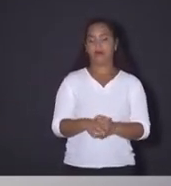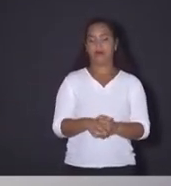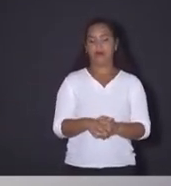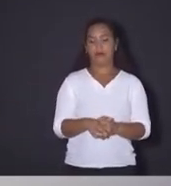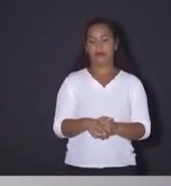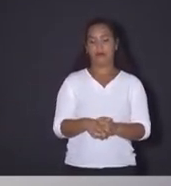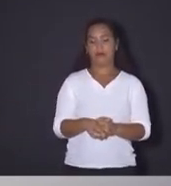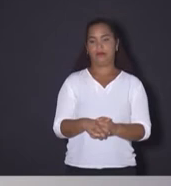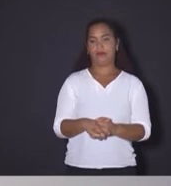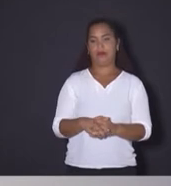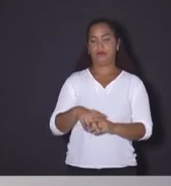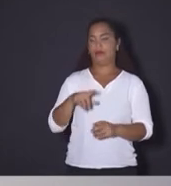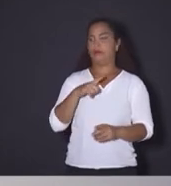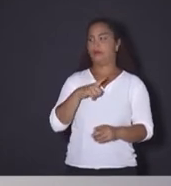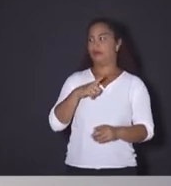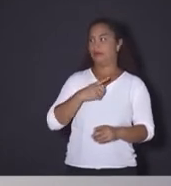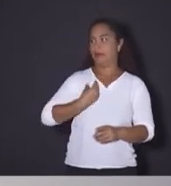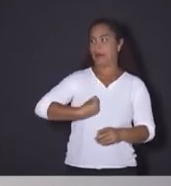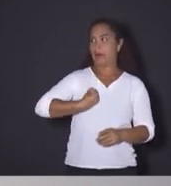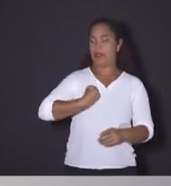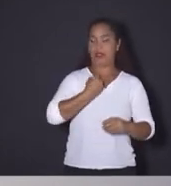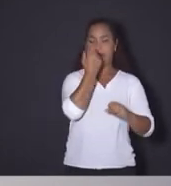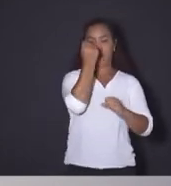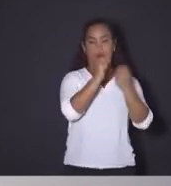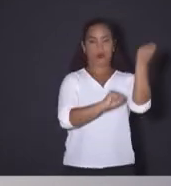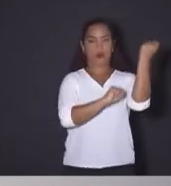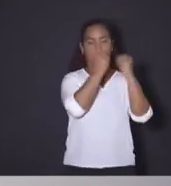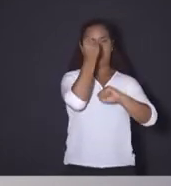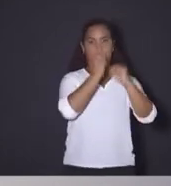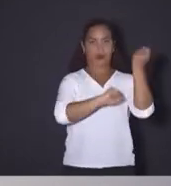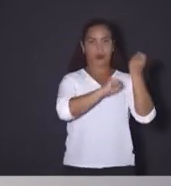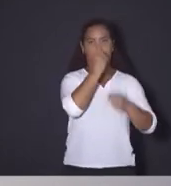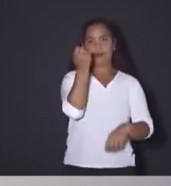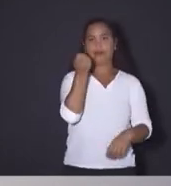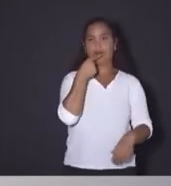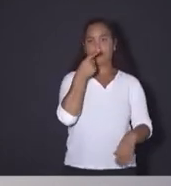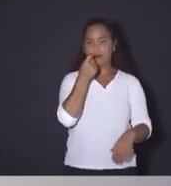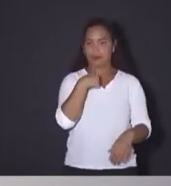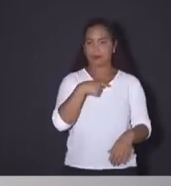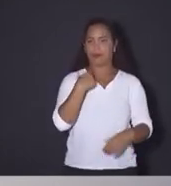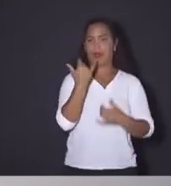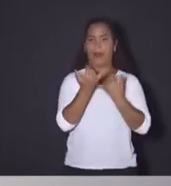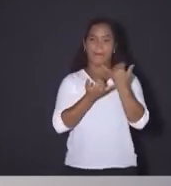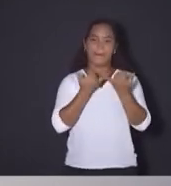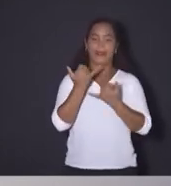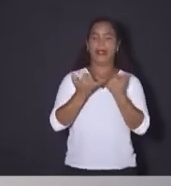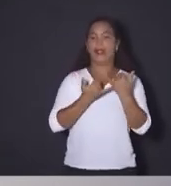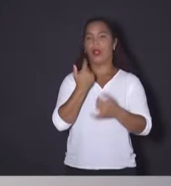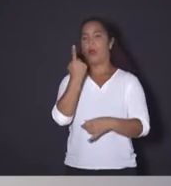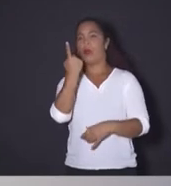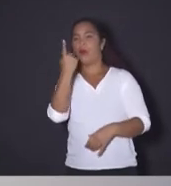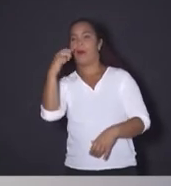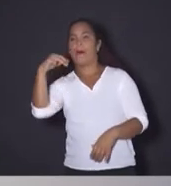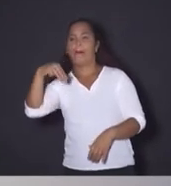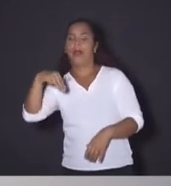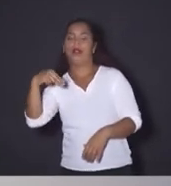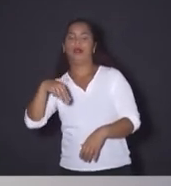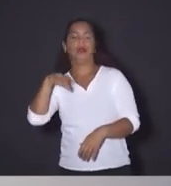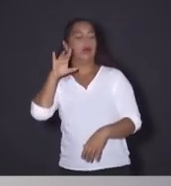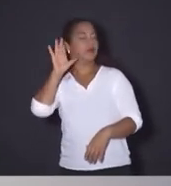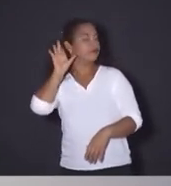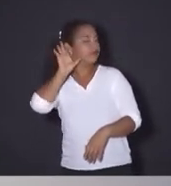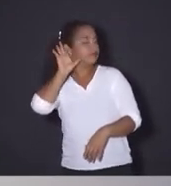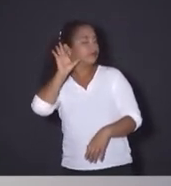nós temos aí também a presença da indústria farmacêutica então a gente brincar um pouco com essa idéia você tem um minuto para ouvir a palavra da